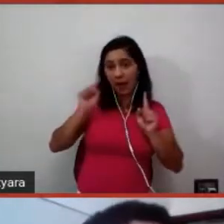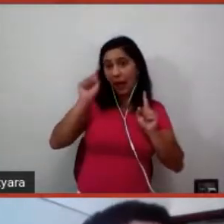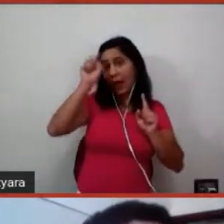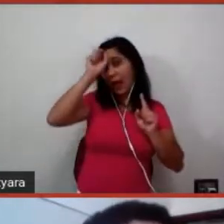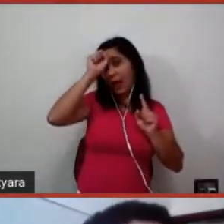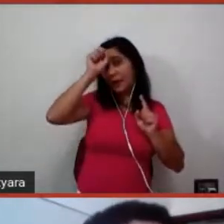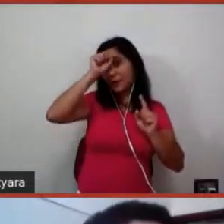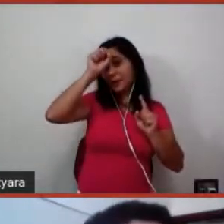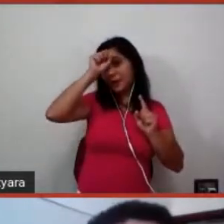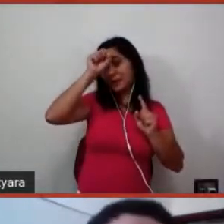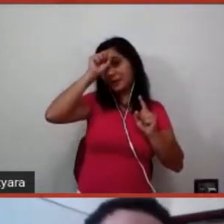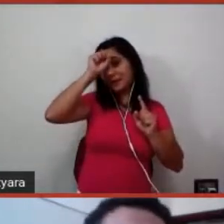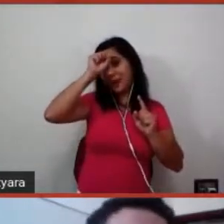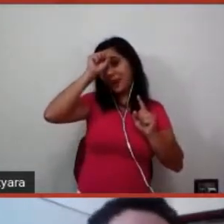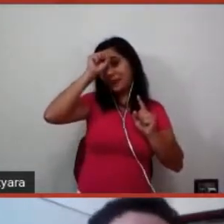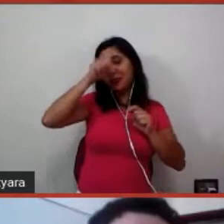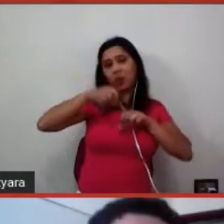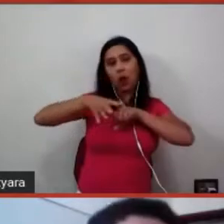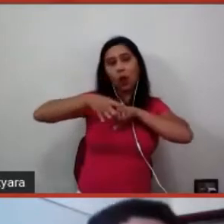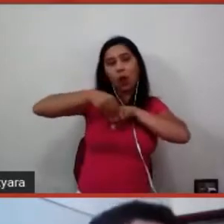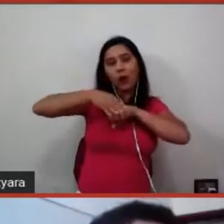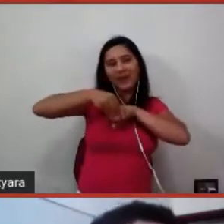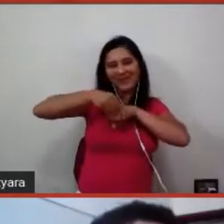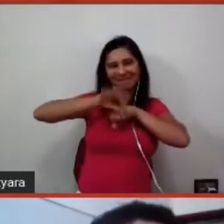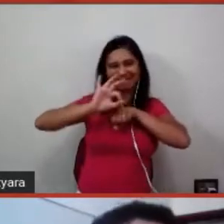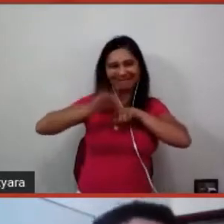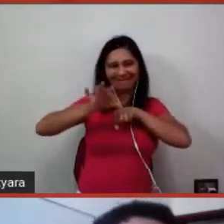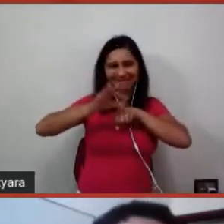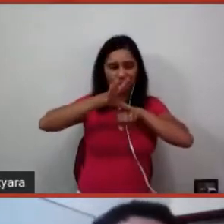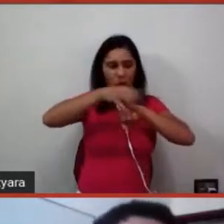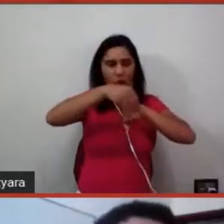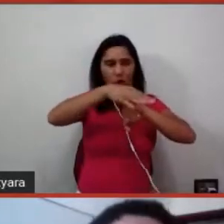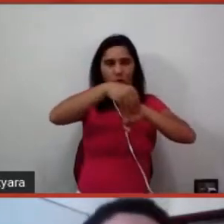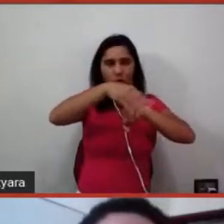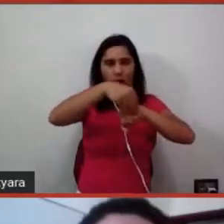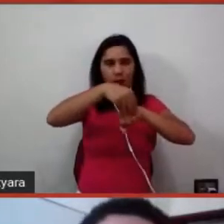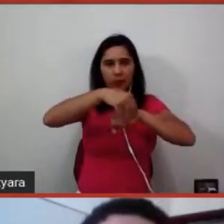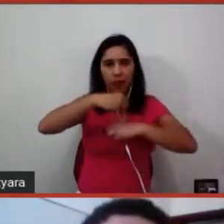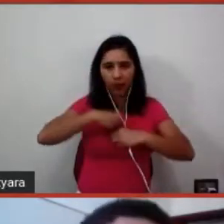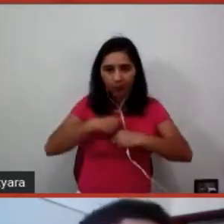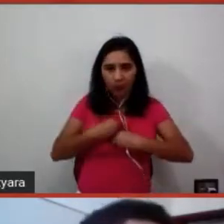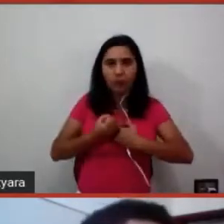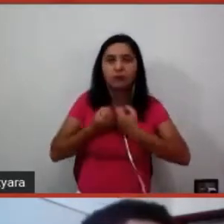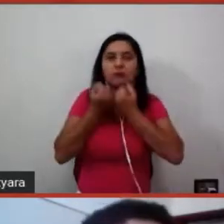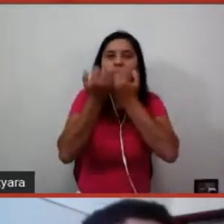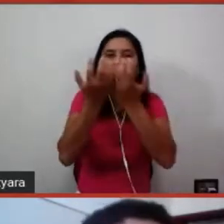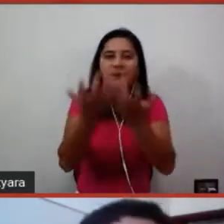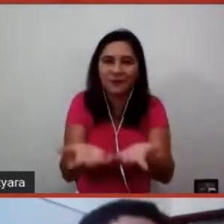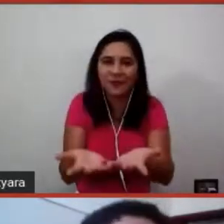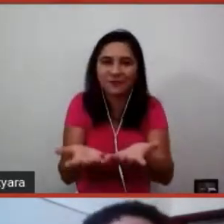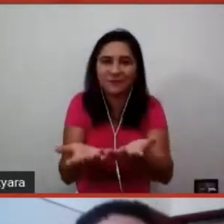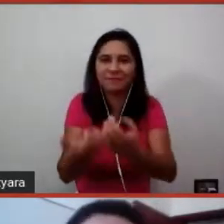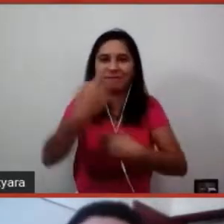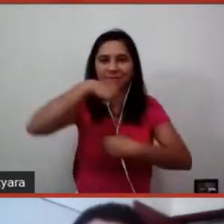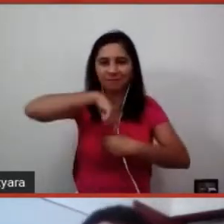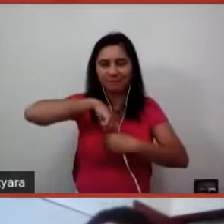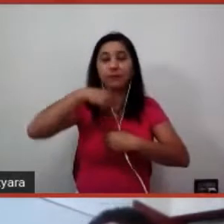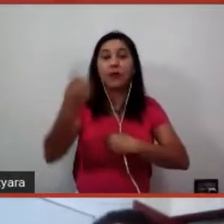né? Vem de conhecimento, na verdade, de dentro para fora. Então, quando eu falo